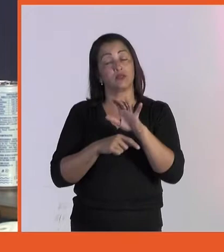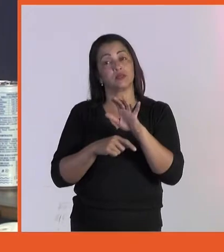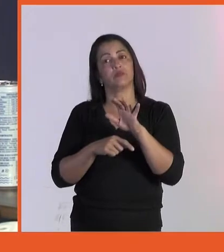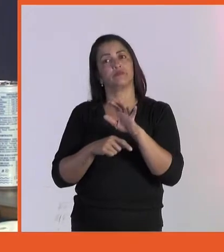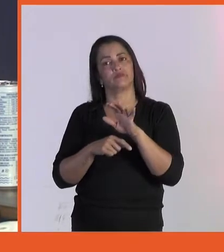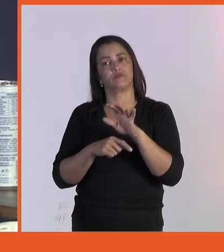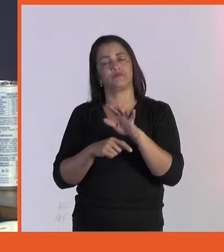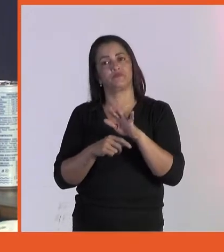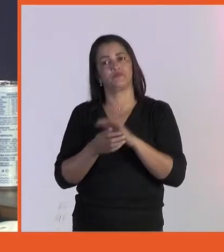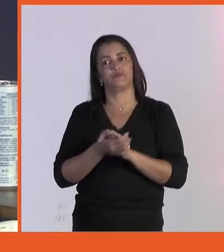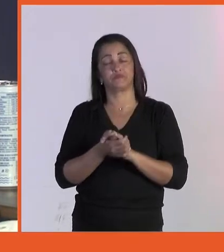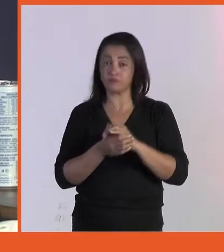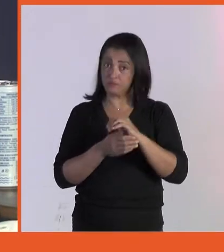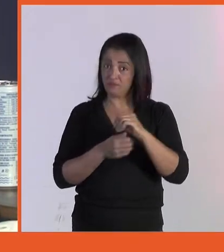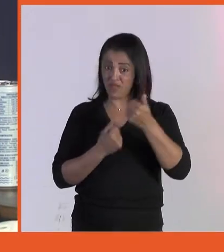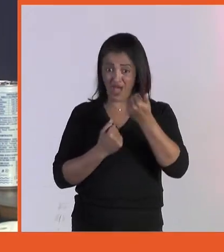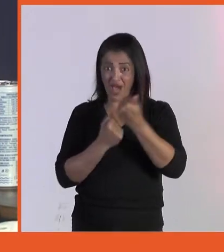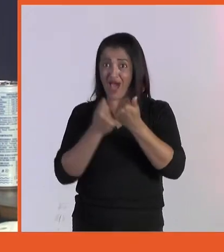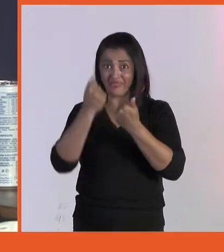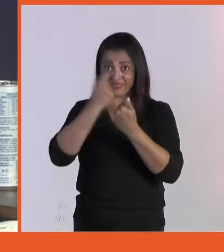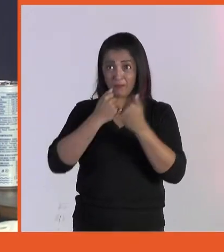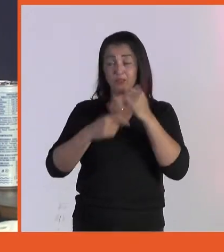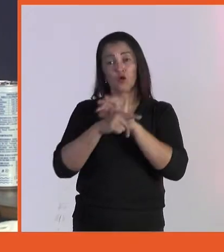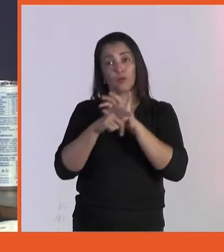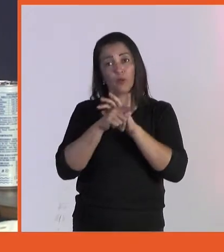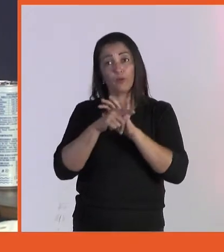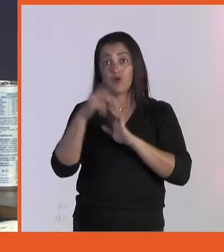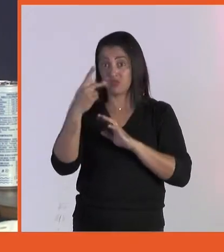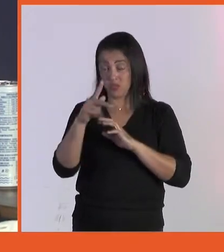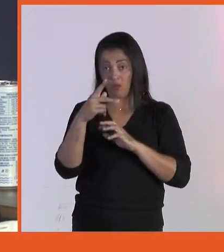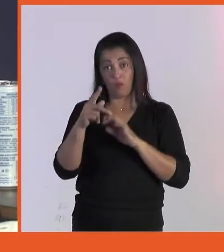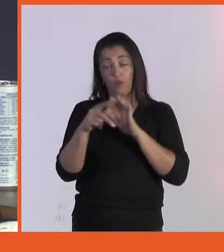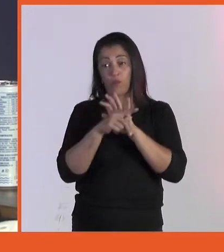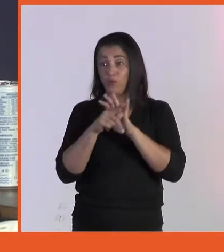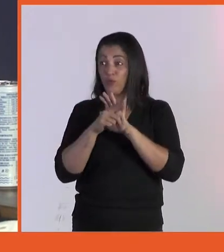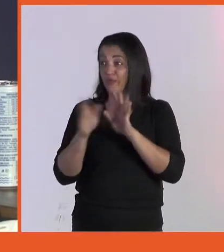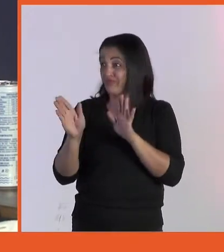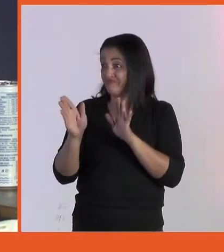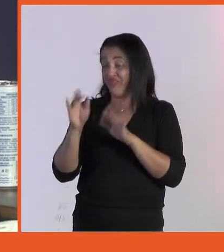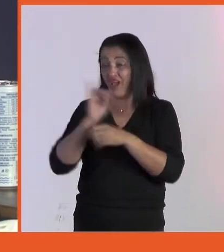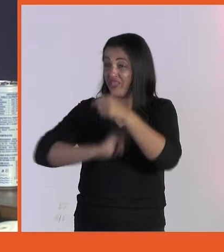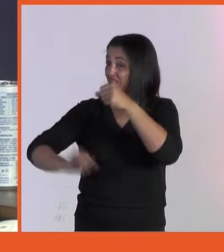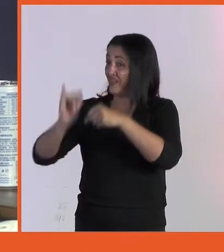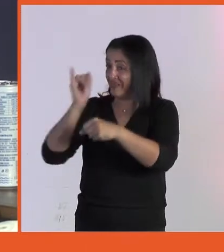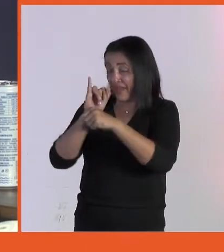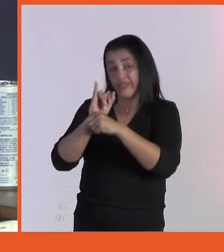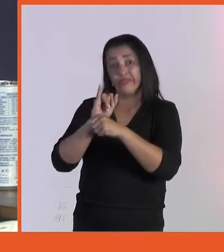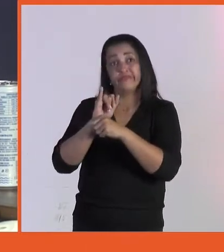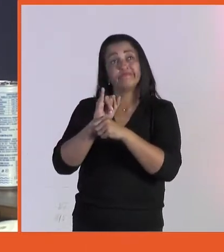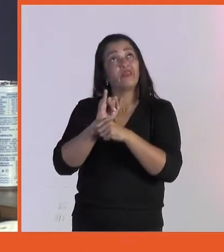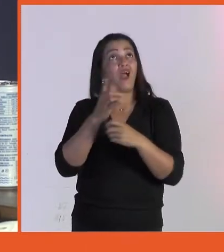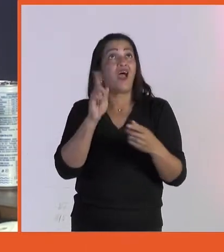companhia, sabe? Porque para o seu seguidor, a internet, ela é uma relação